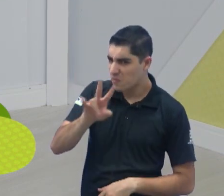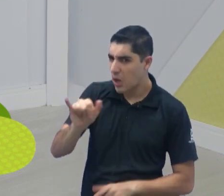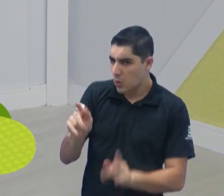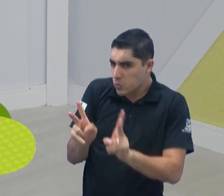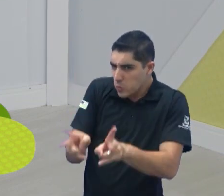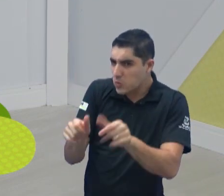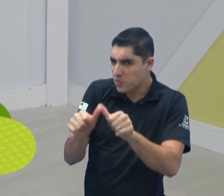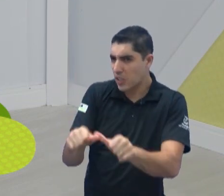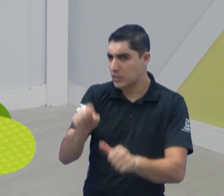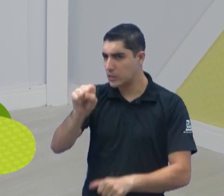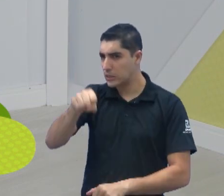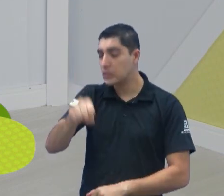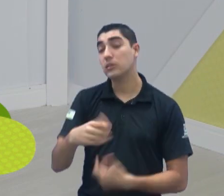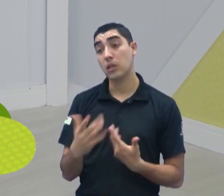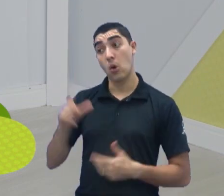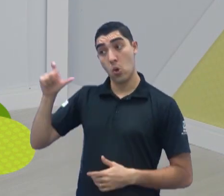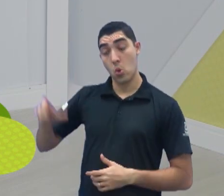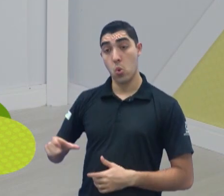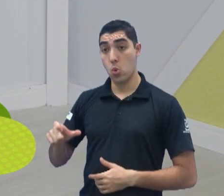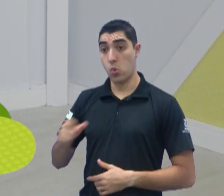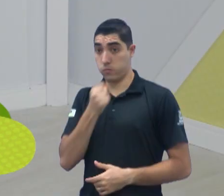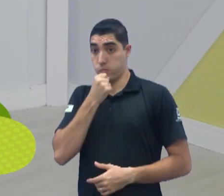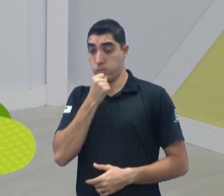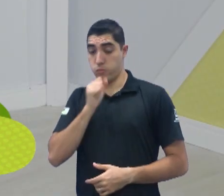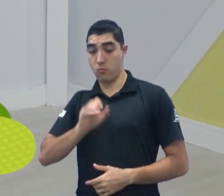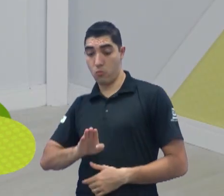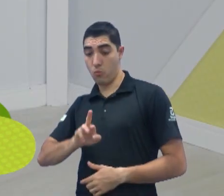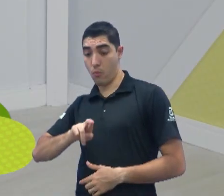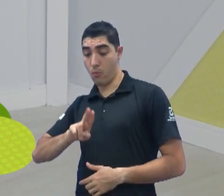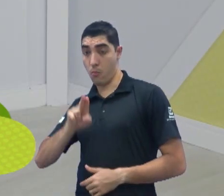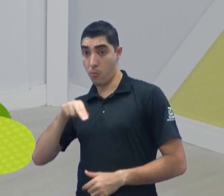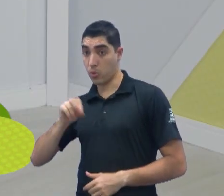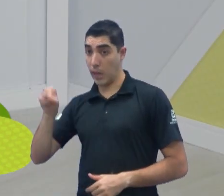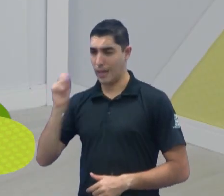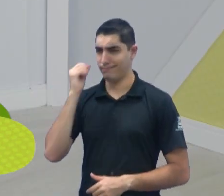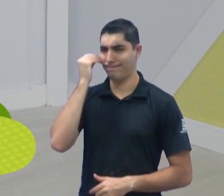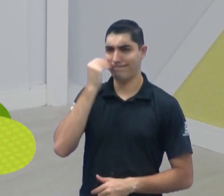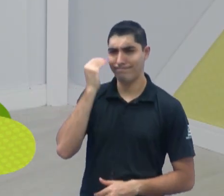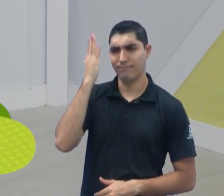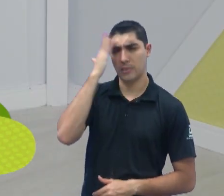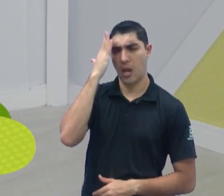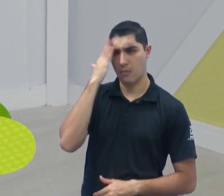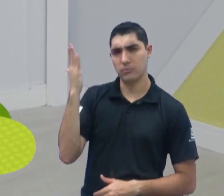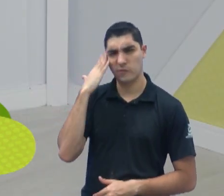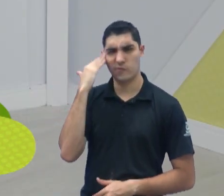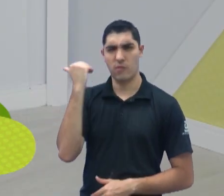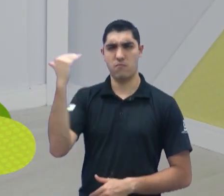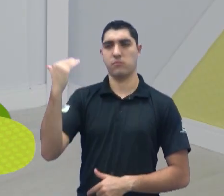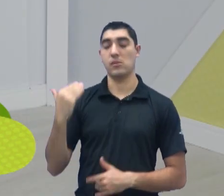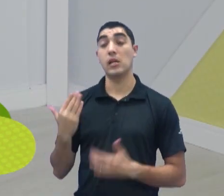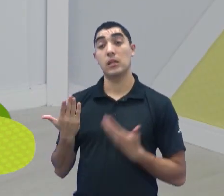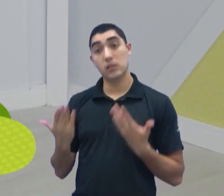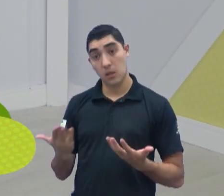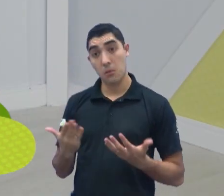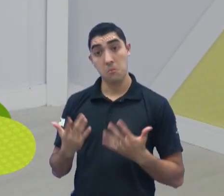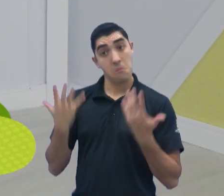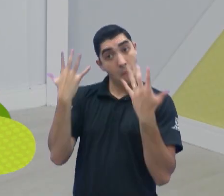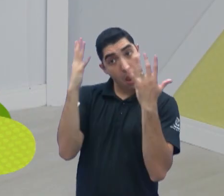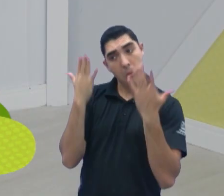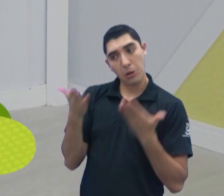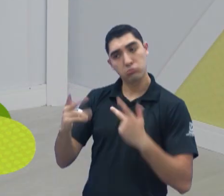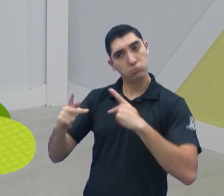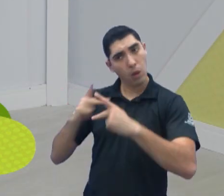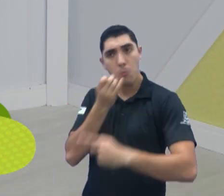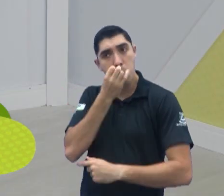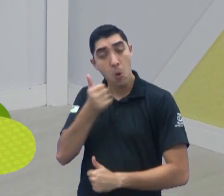de vôlei, então a gente tem que dar os créditos a quem sai com a informação primeiro. Parabéns aí ao São José, se realmente essa notícia